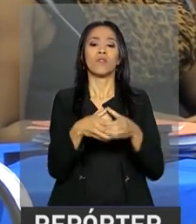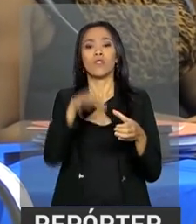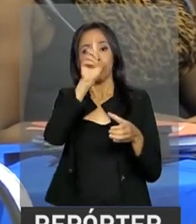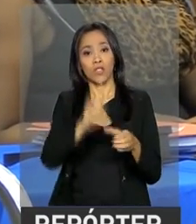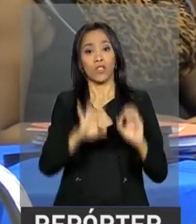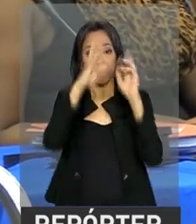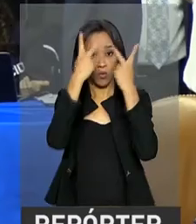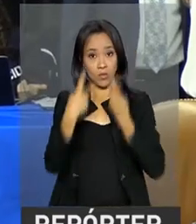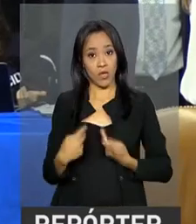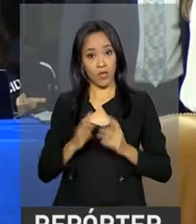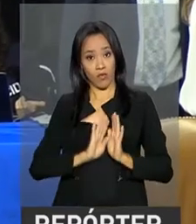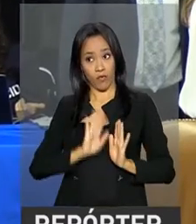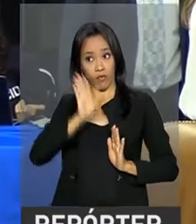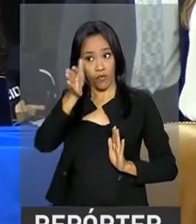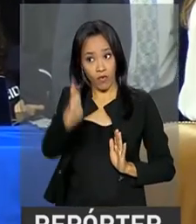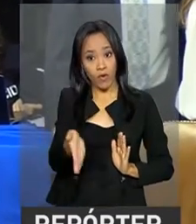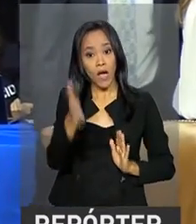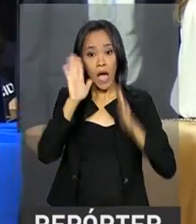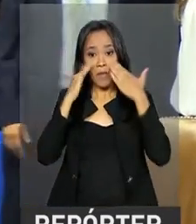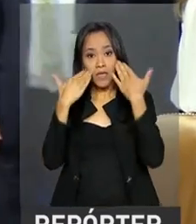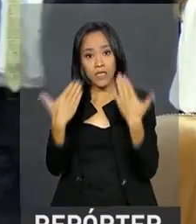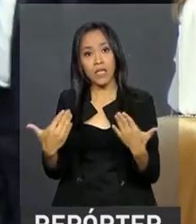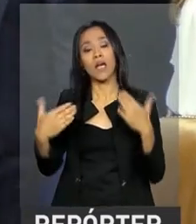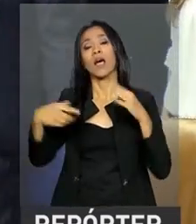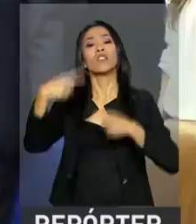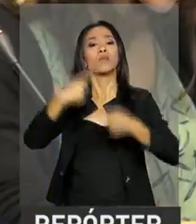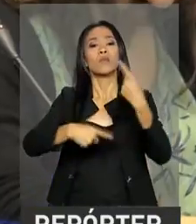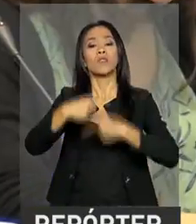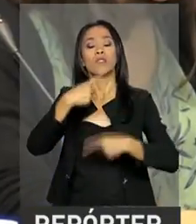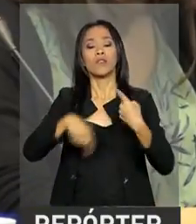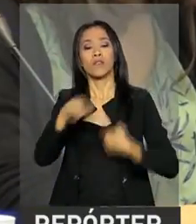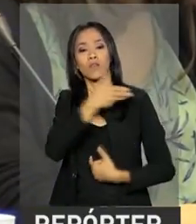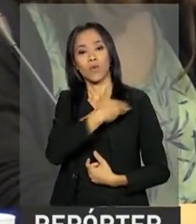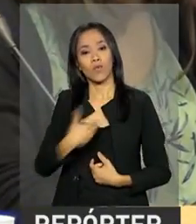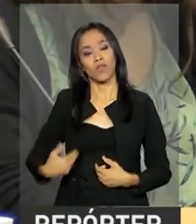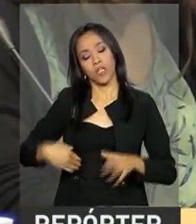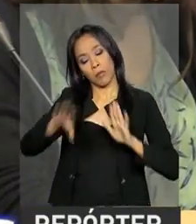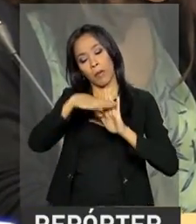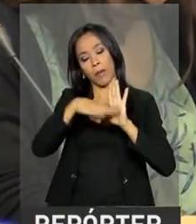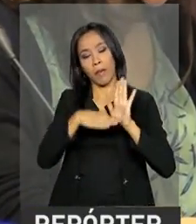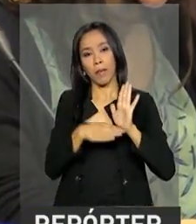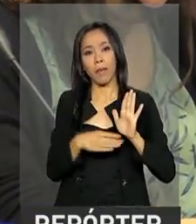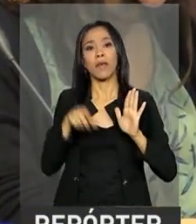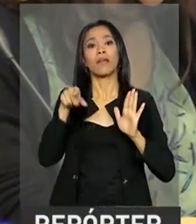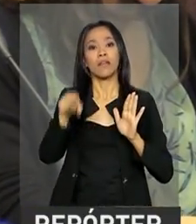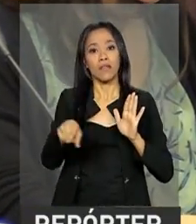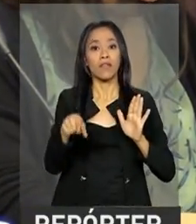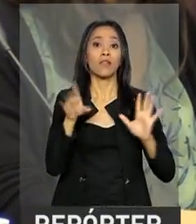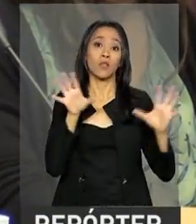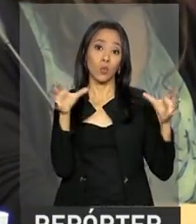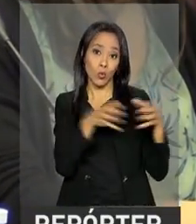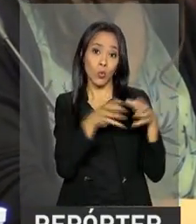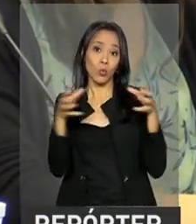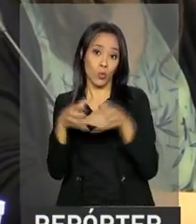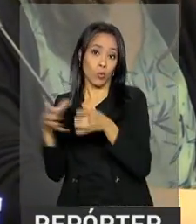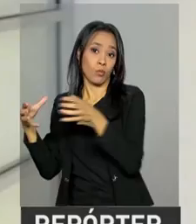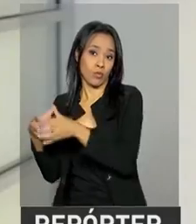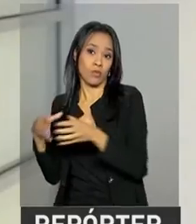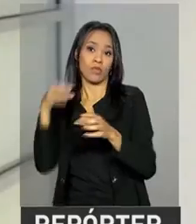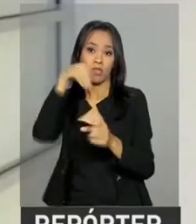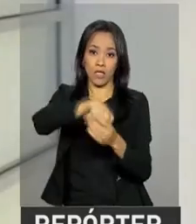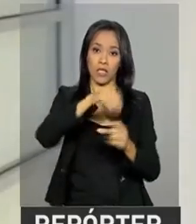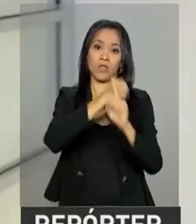vieram até a comissão para apresentar as políticas do governo para responder às demandas feitas por grupos da sociedade